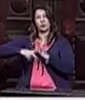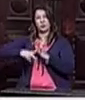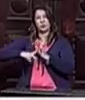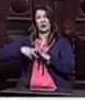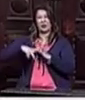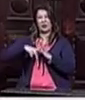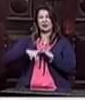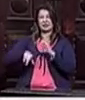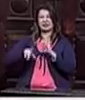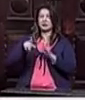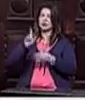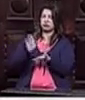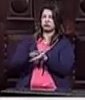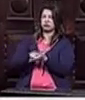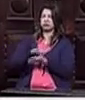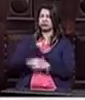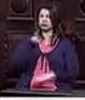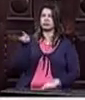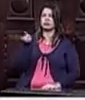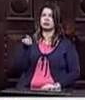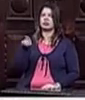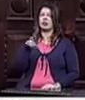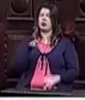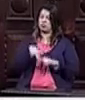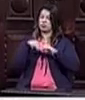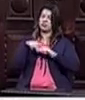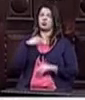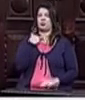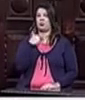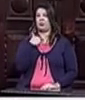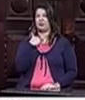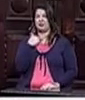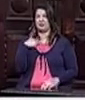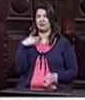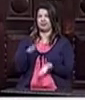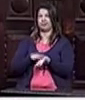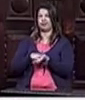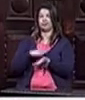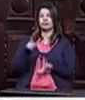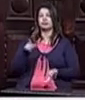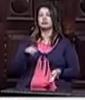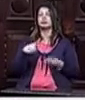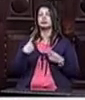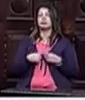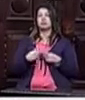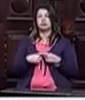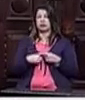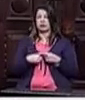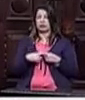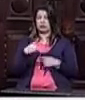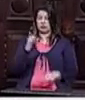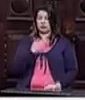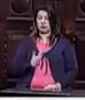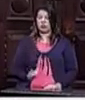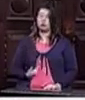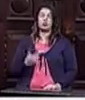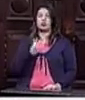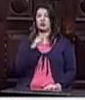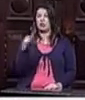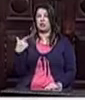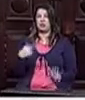financiaram campanhas. É por isso que não pode cobrar. E aí a base do governo não faz a cobrança